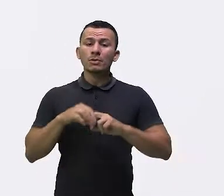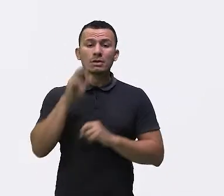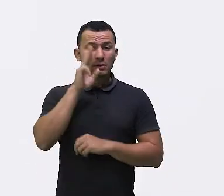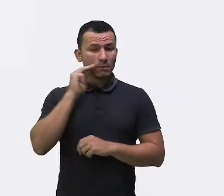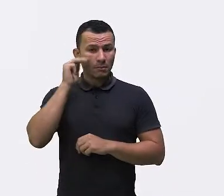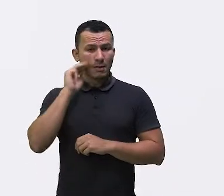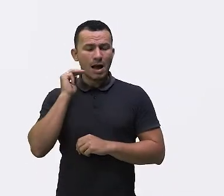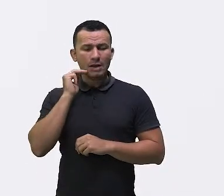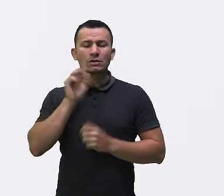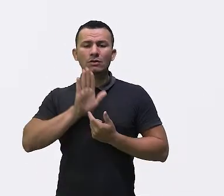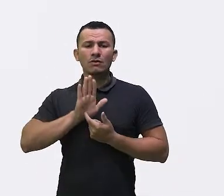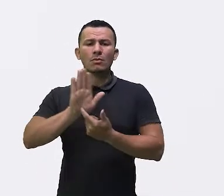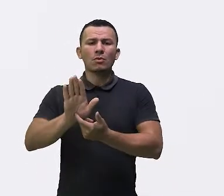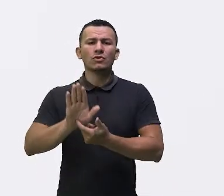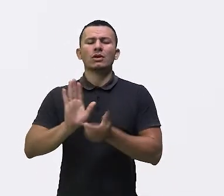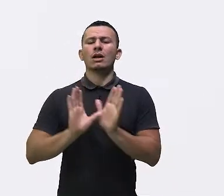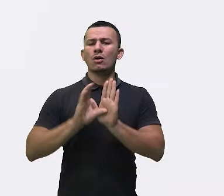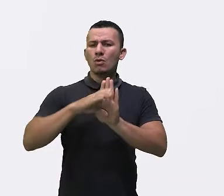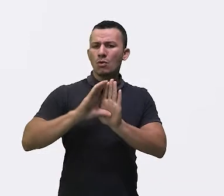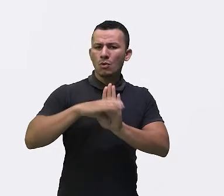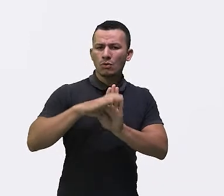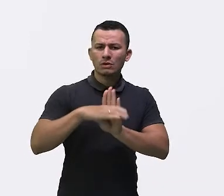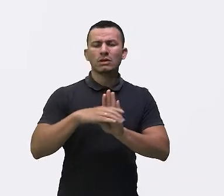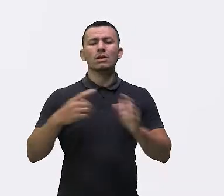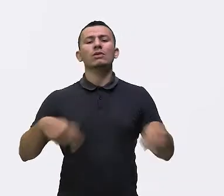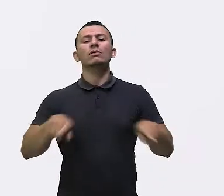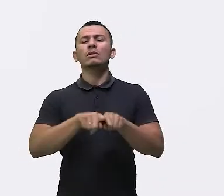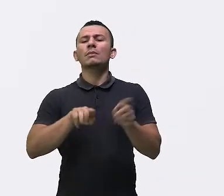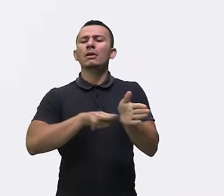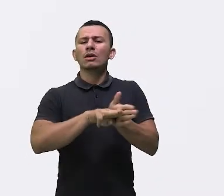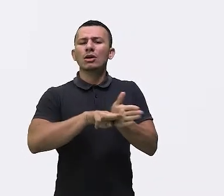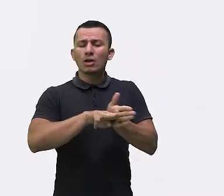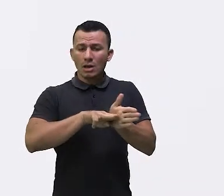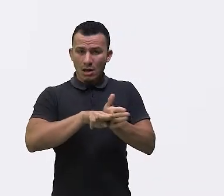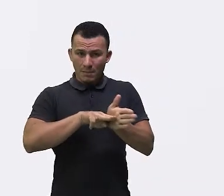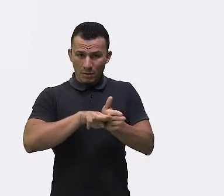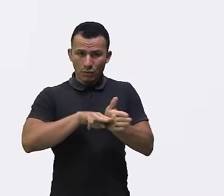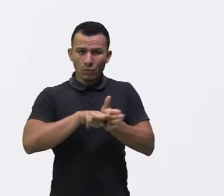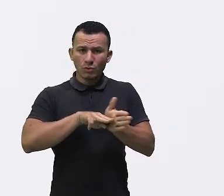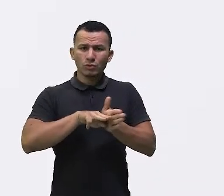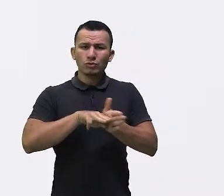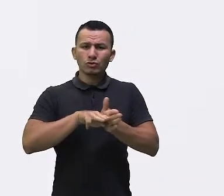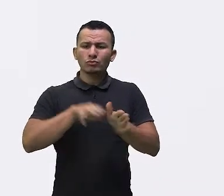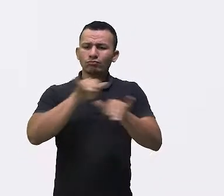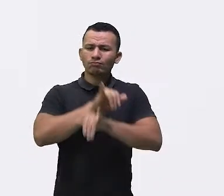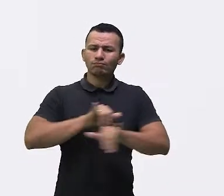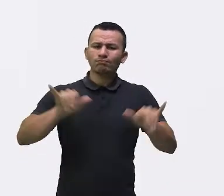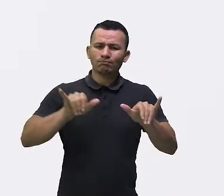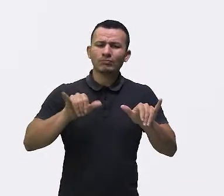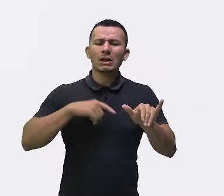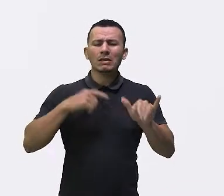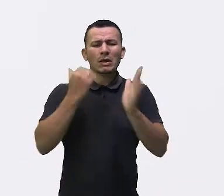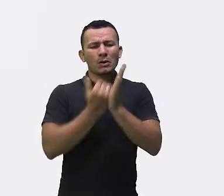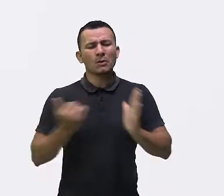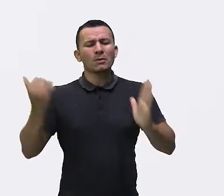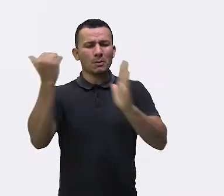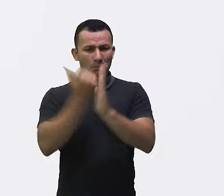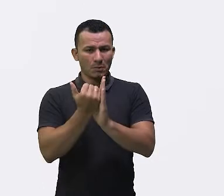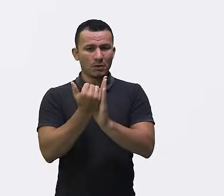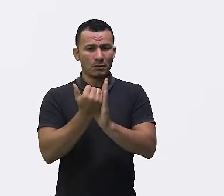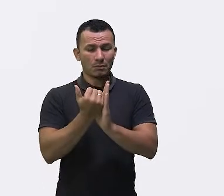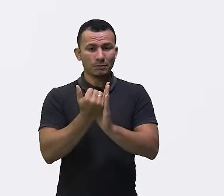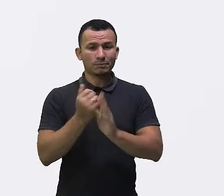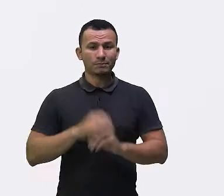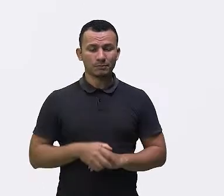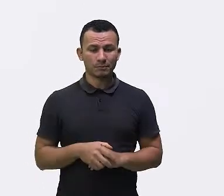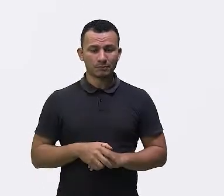nós o conceito ou sua metodologia que vai perpassar toda a sua obra, que é